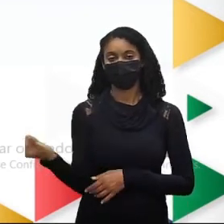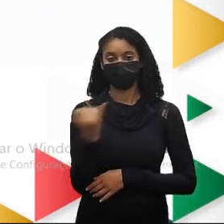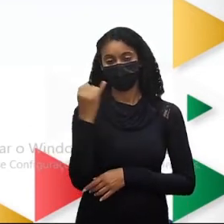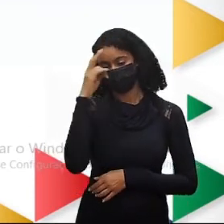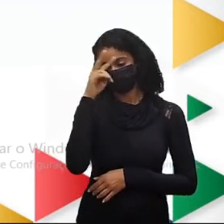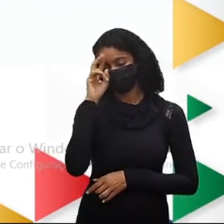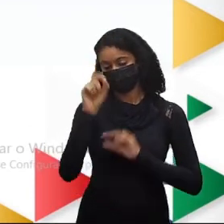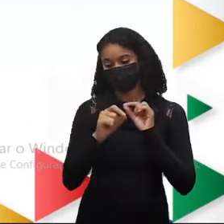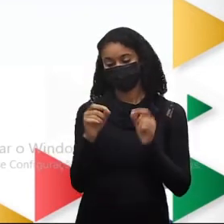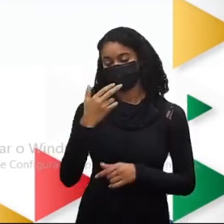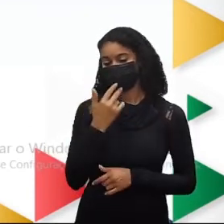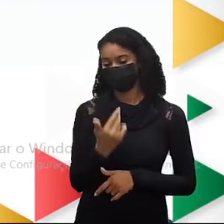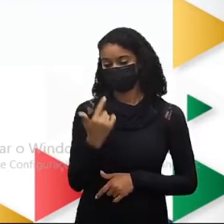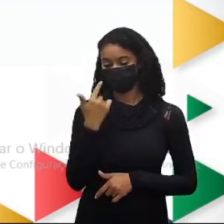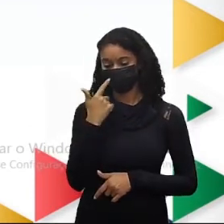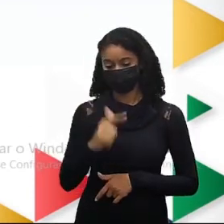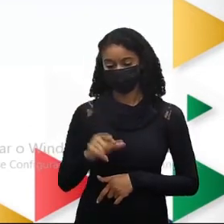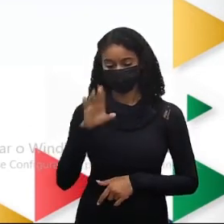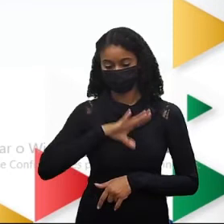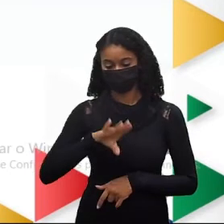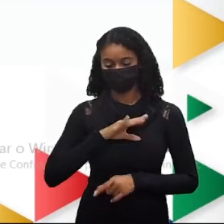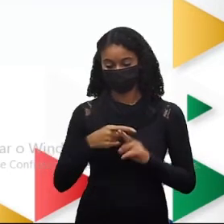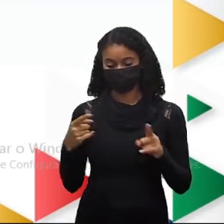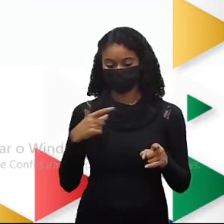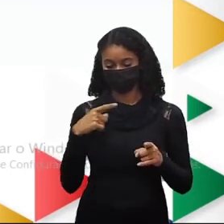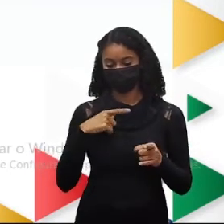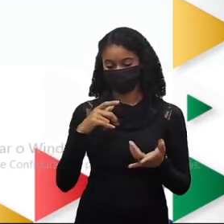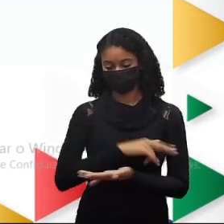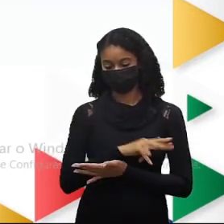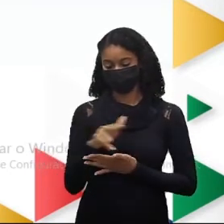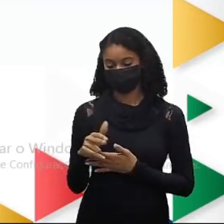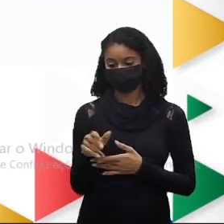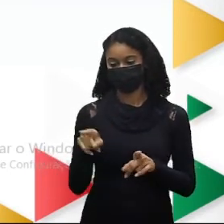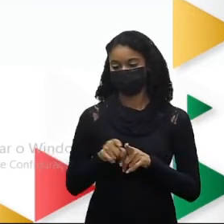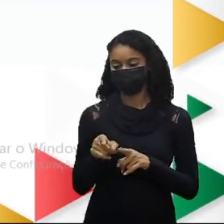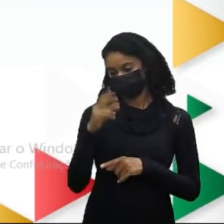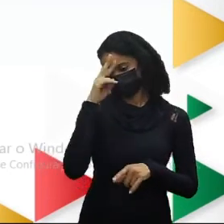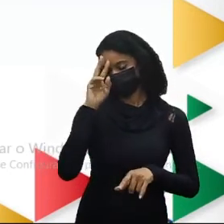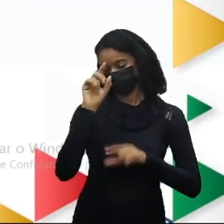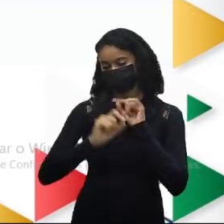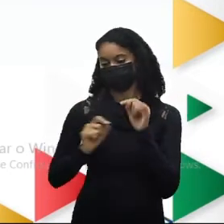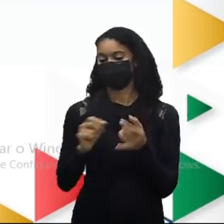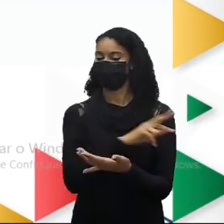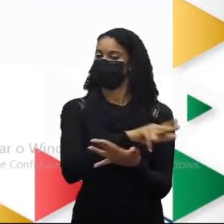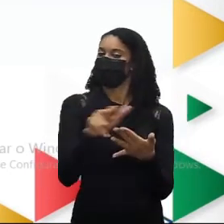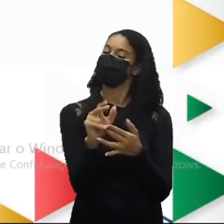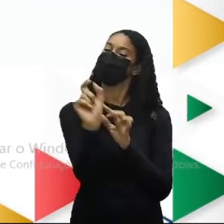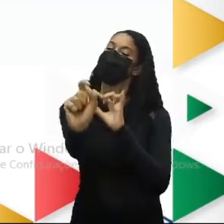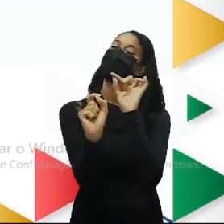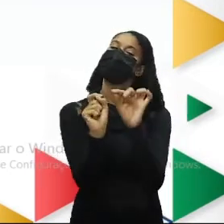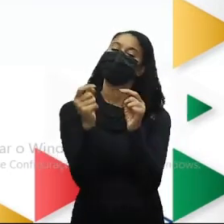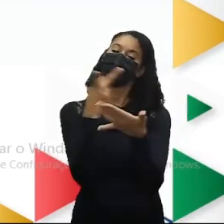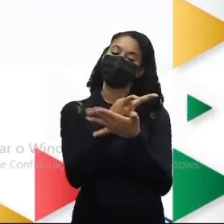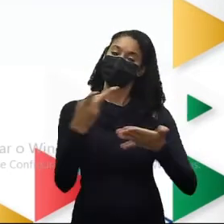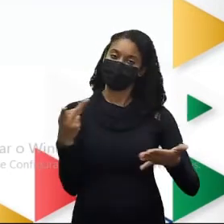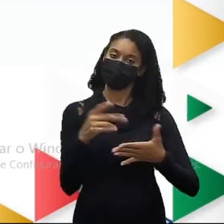língua portuguesa, mas existem variações. E lembrar que a variação é um